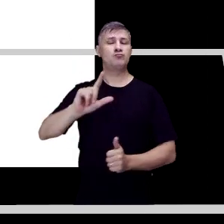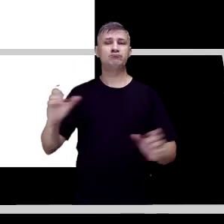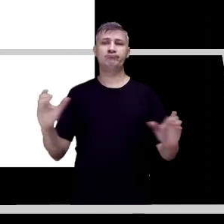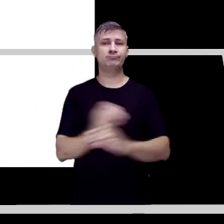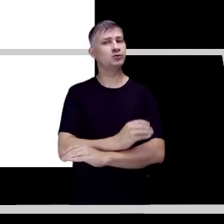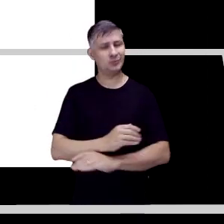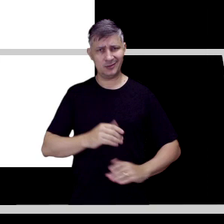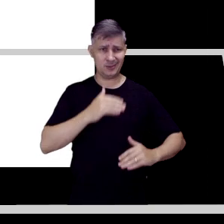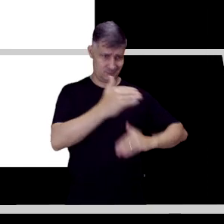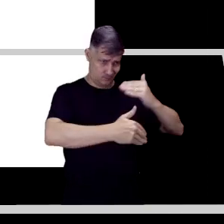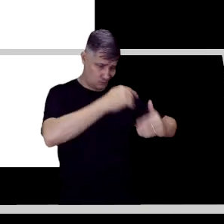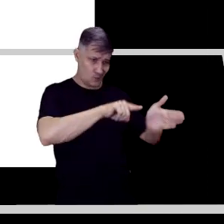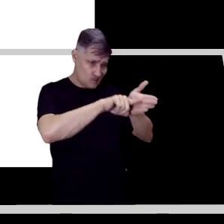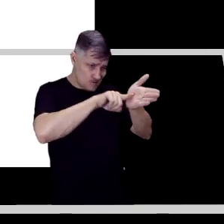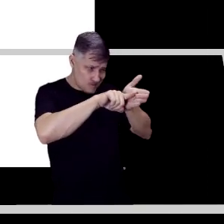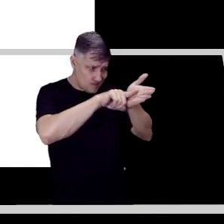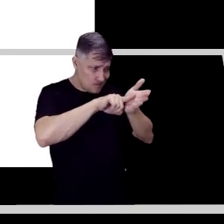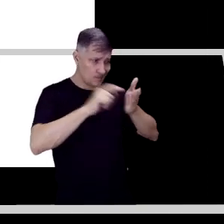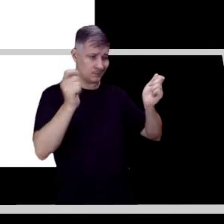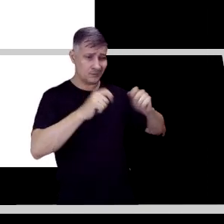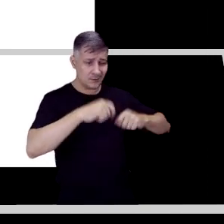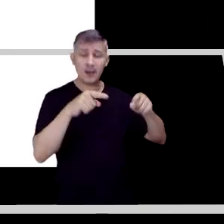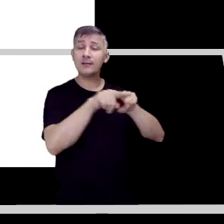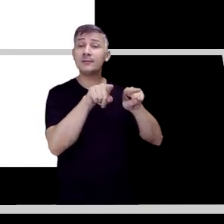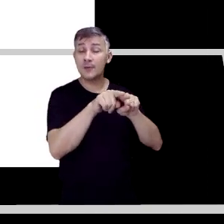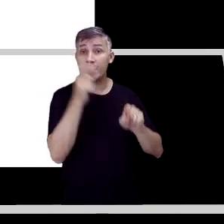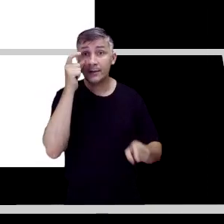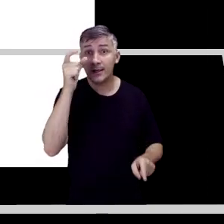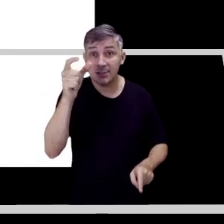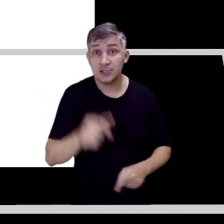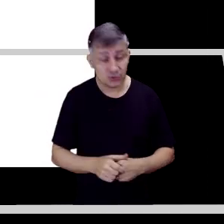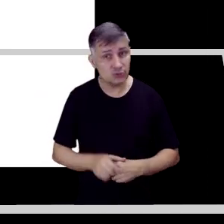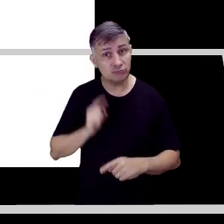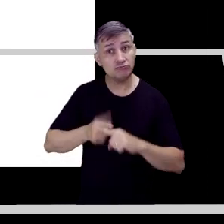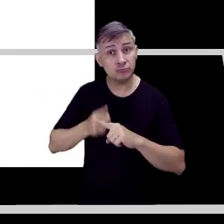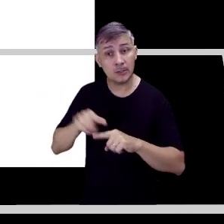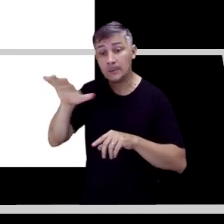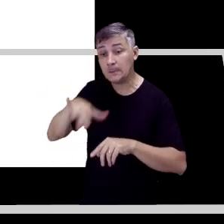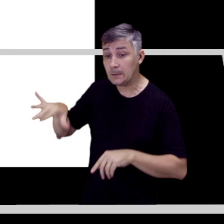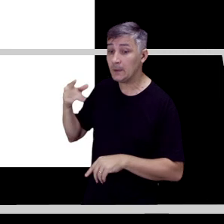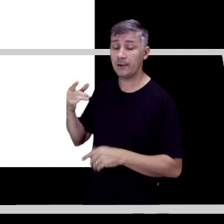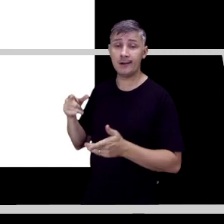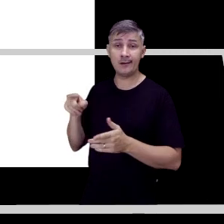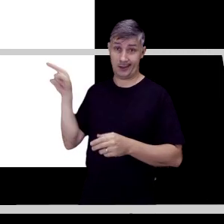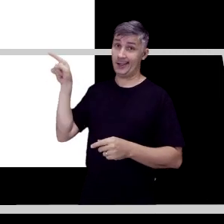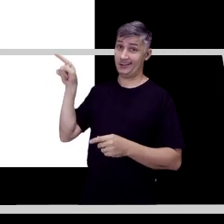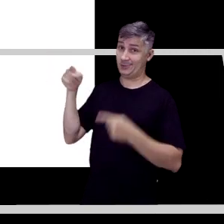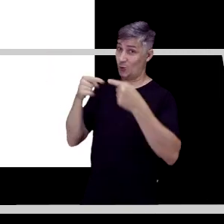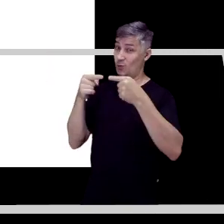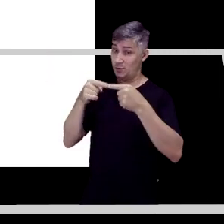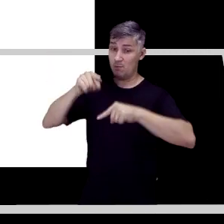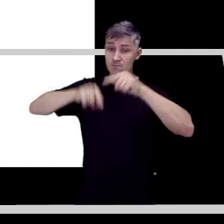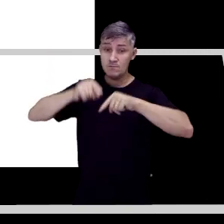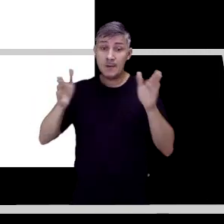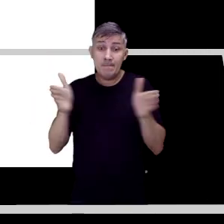como esse processo investigativo ele também é interessante assim e